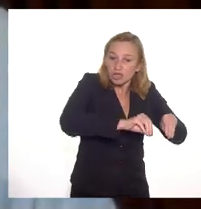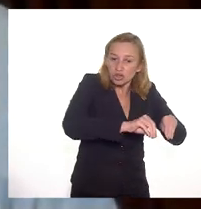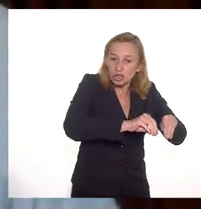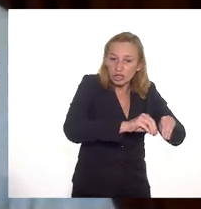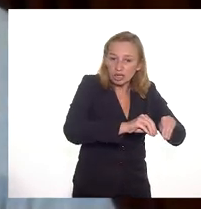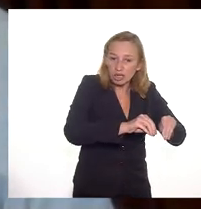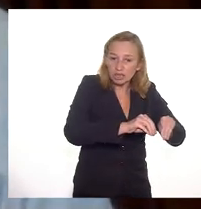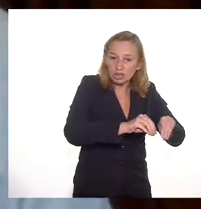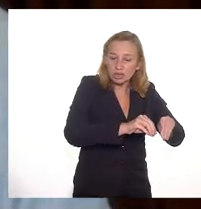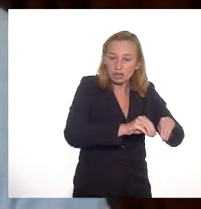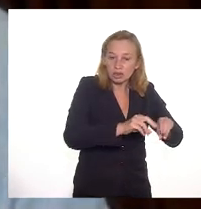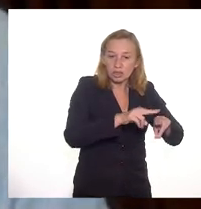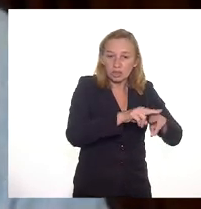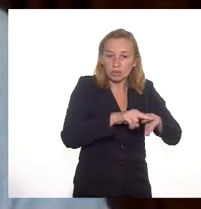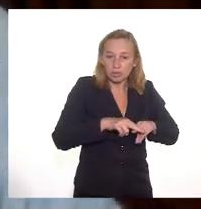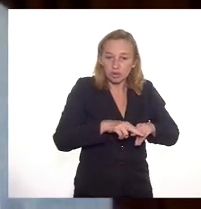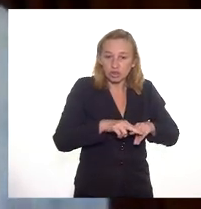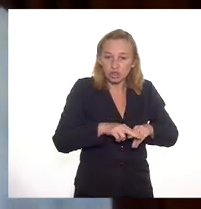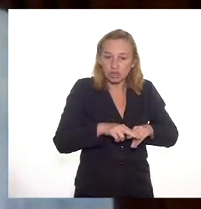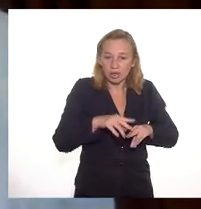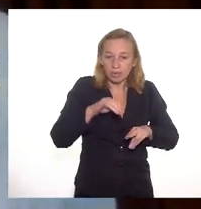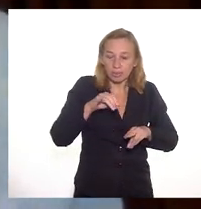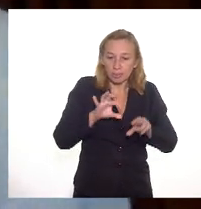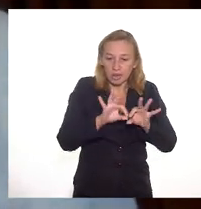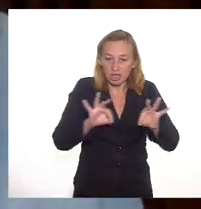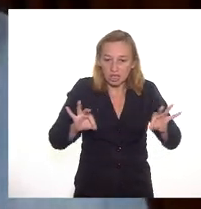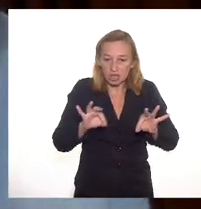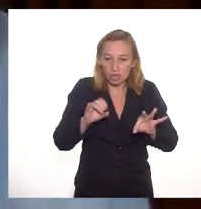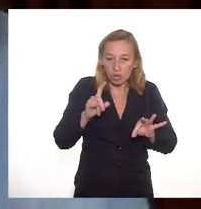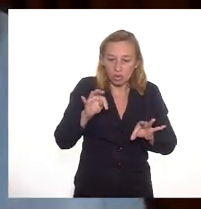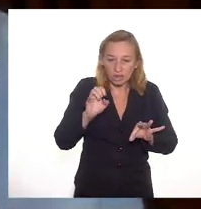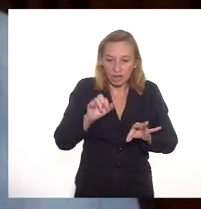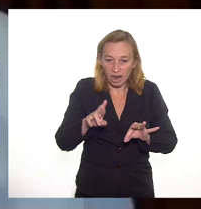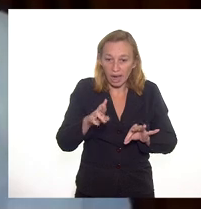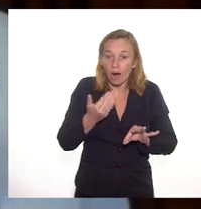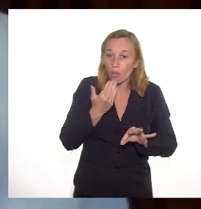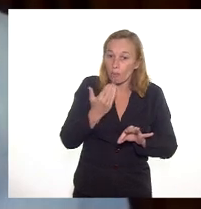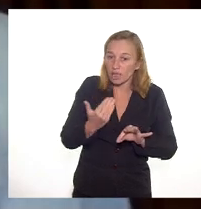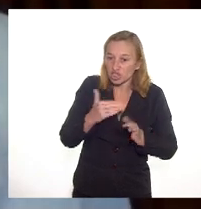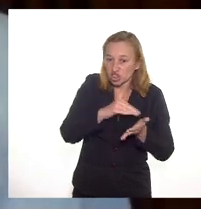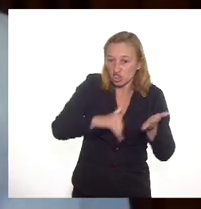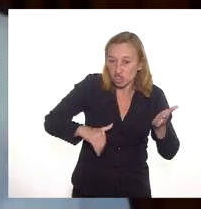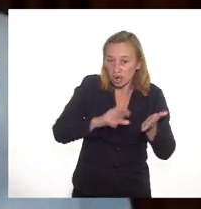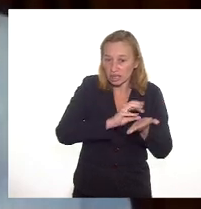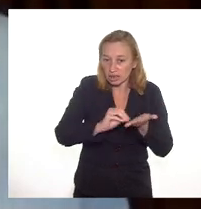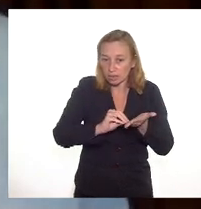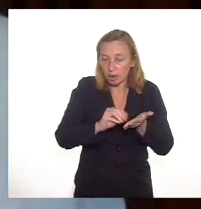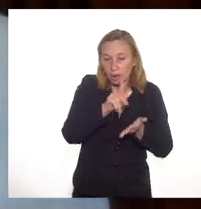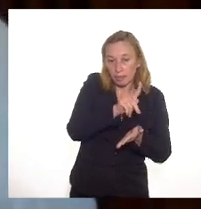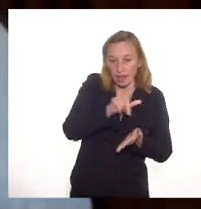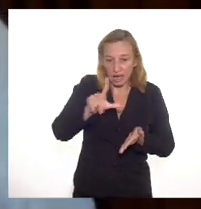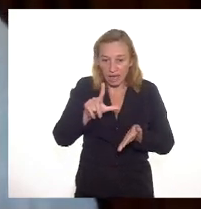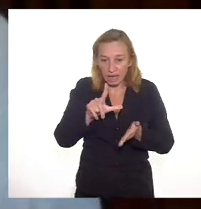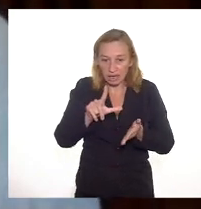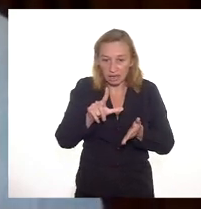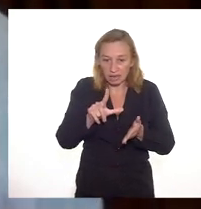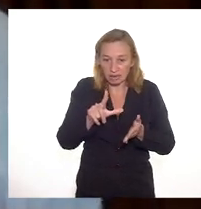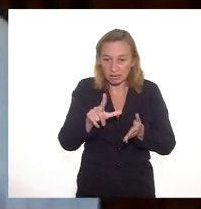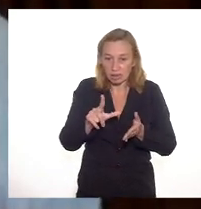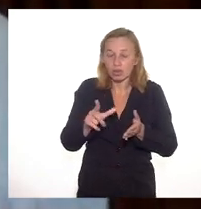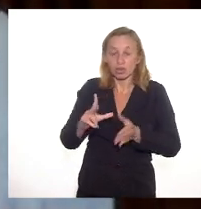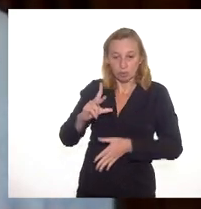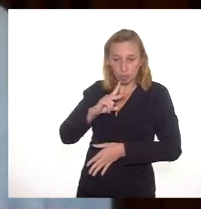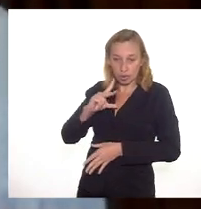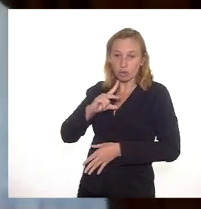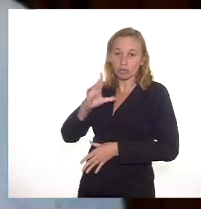prejudicabilidade por conta da medida cautelar, mas, na verdade, aqui é um pedido de retirada de pauta do PL feito pelo autor,